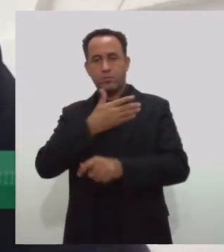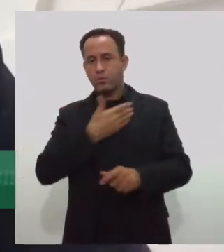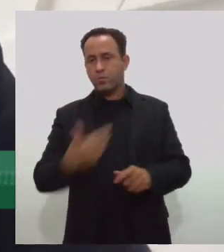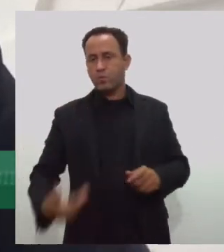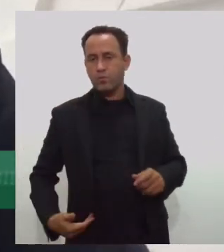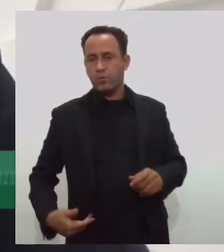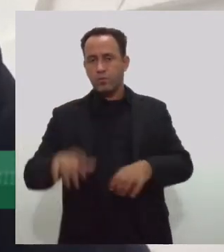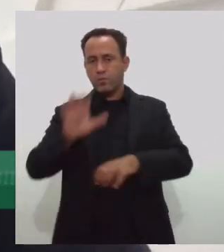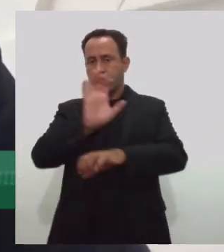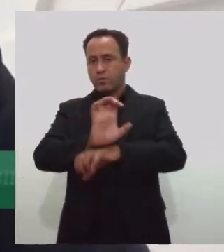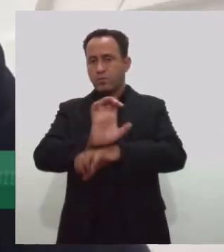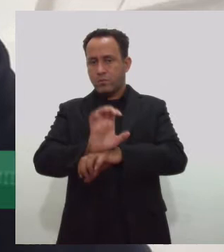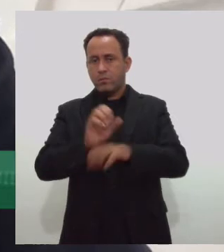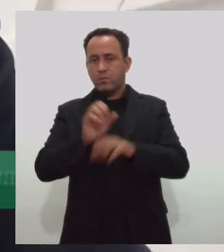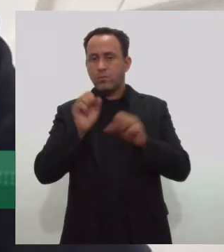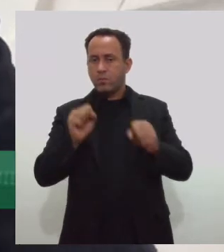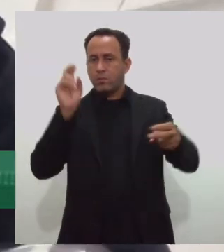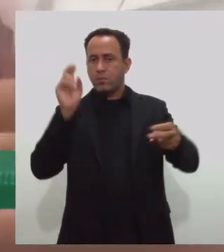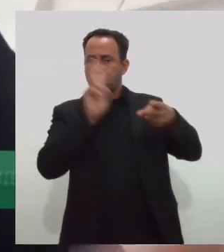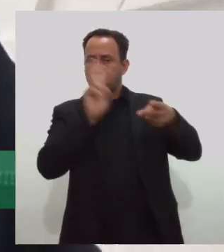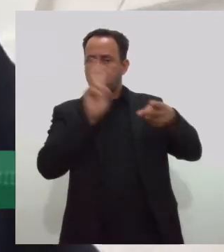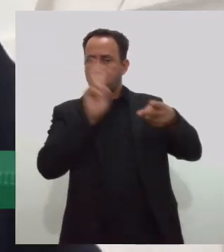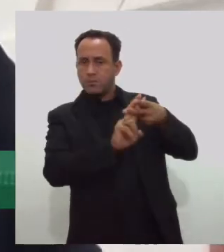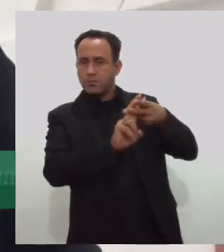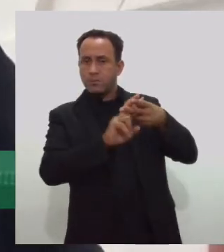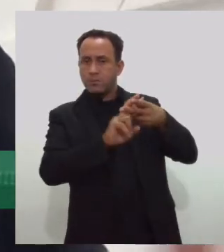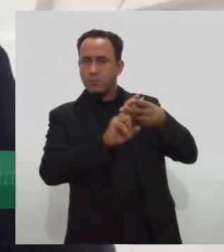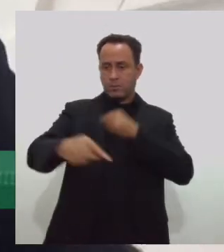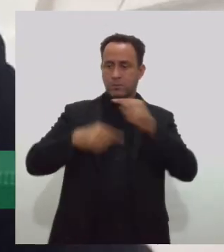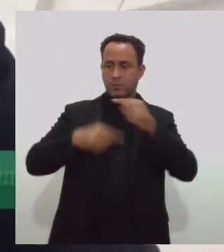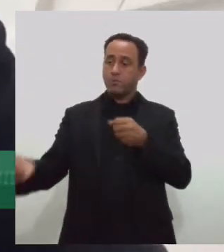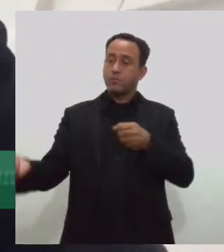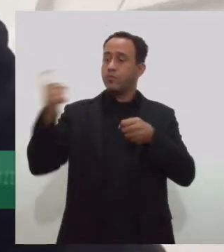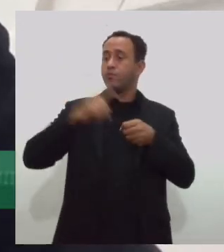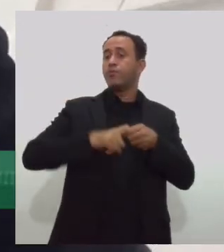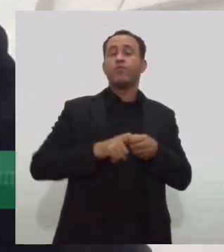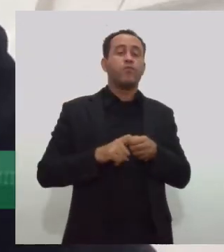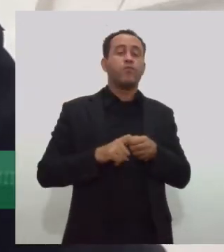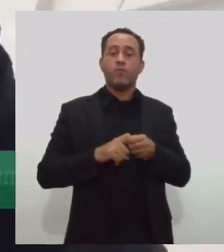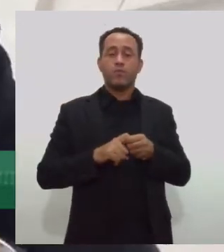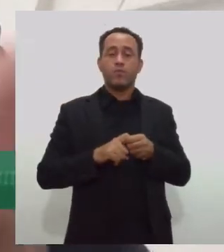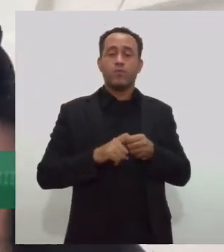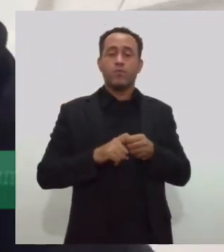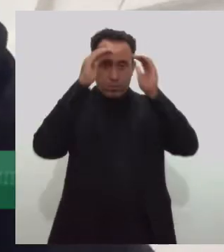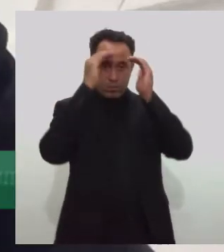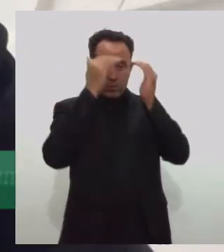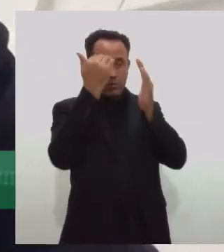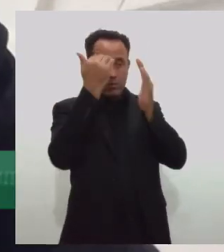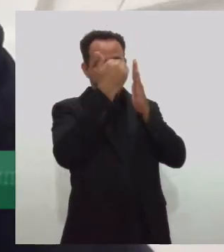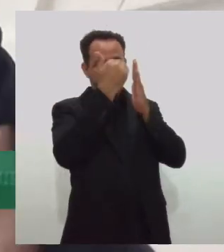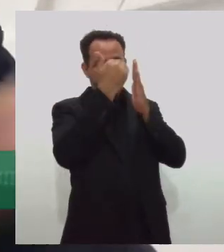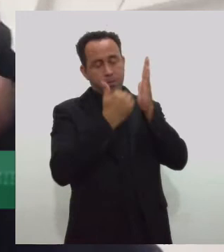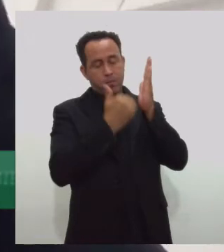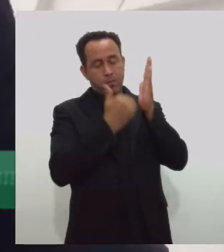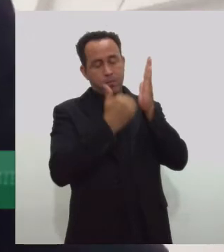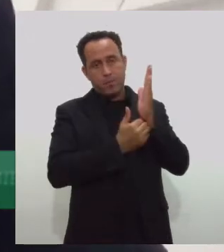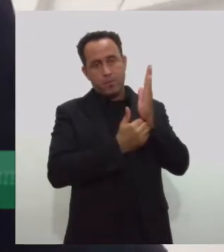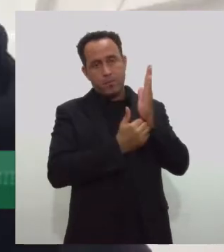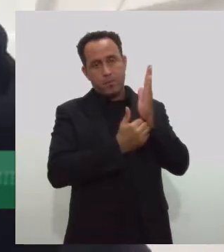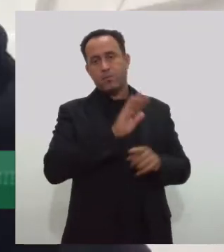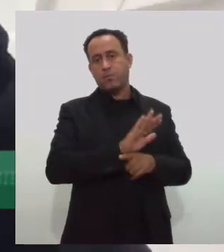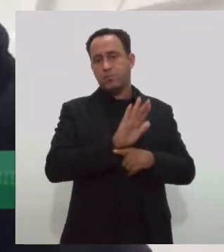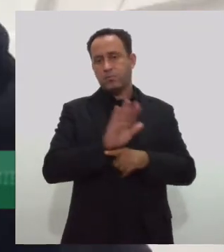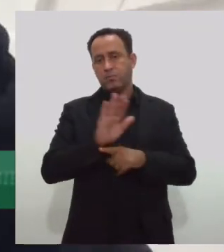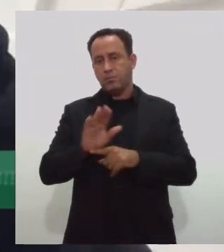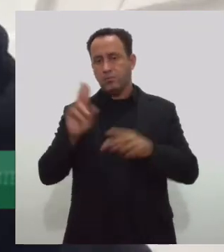ele poderia ser preso e depois voltar, depois de cumprir a pena, a gente sabe que tem vários benefícios,